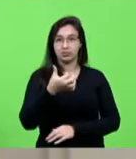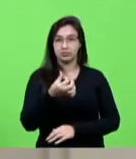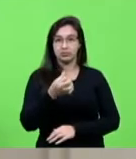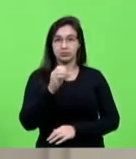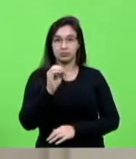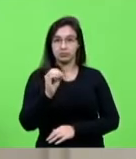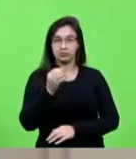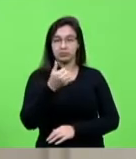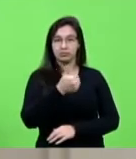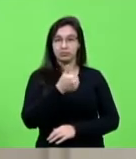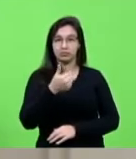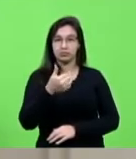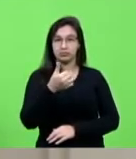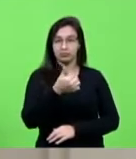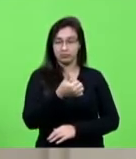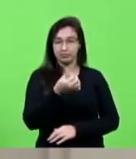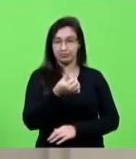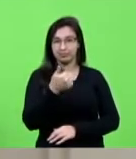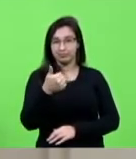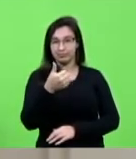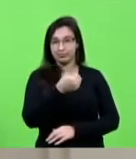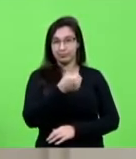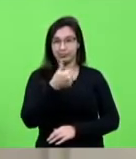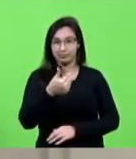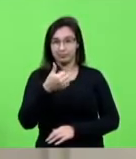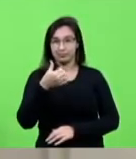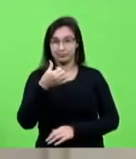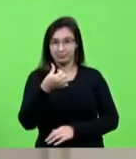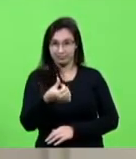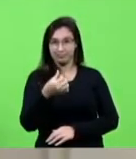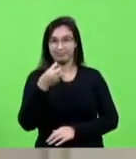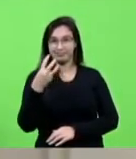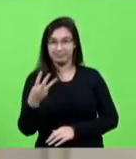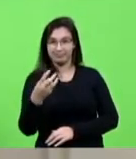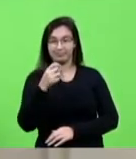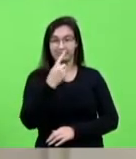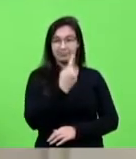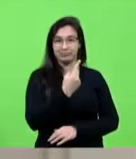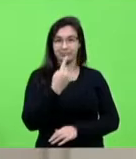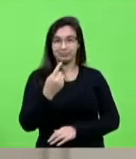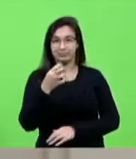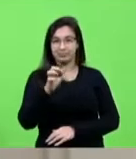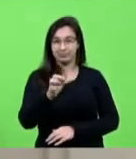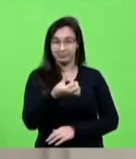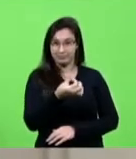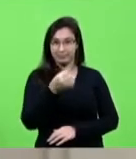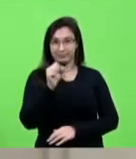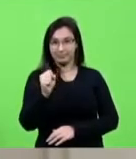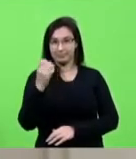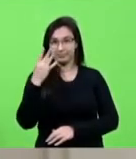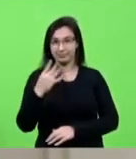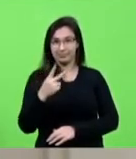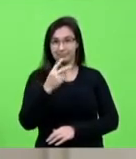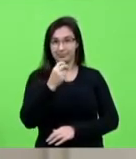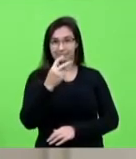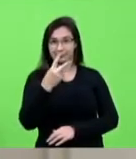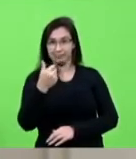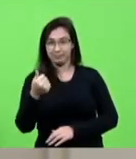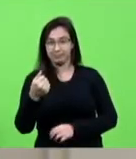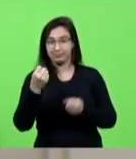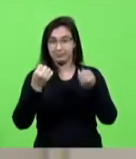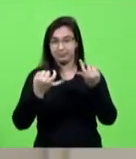1160, 1161, 1163 a 1188/2021. Explicações